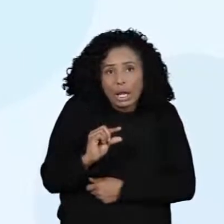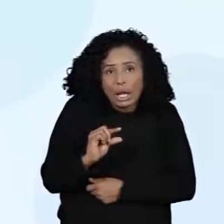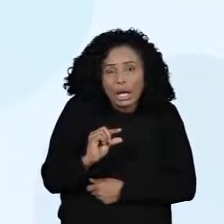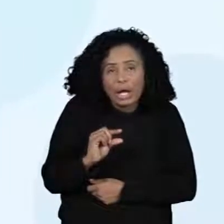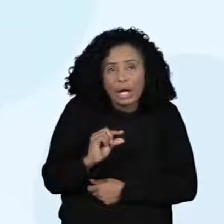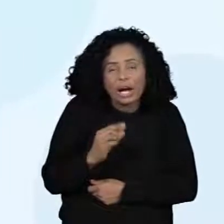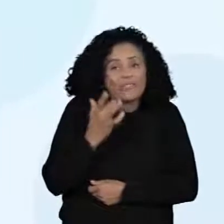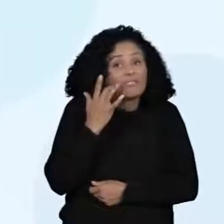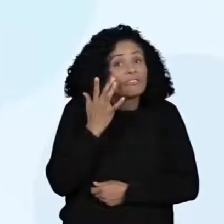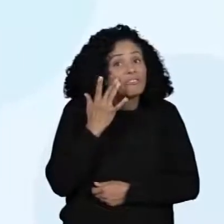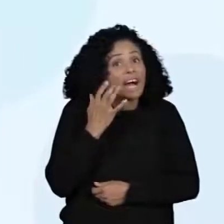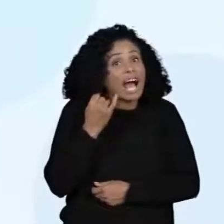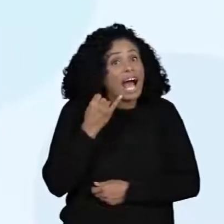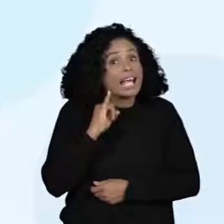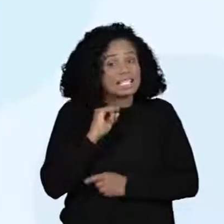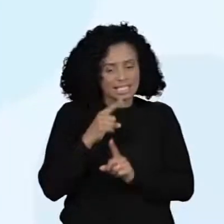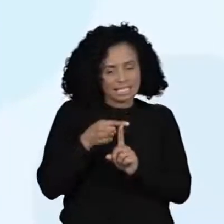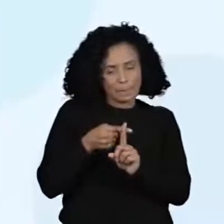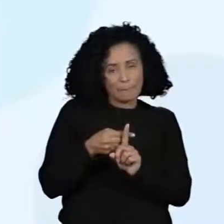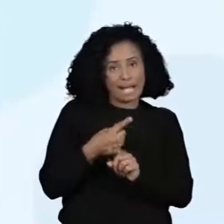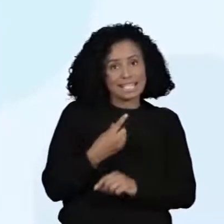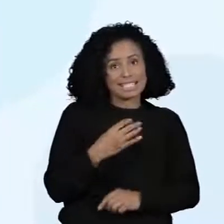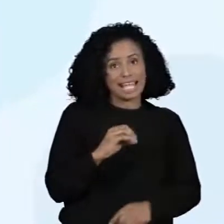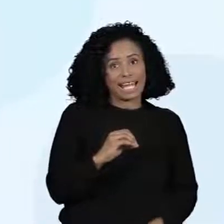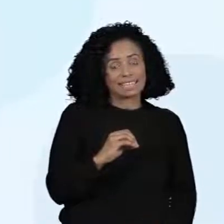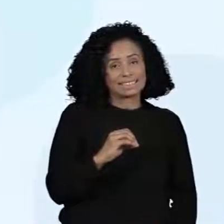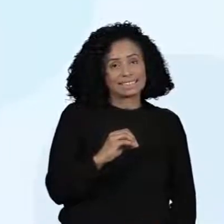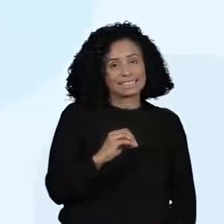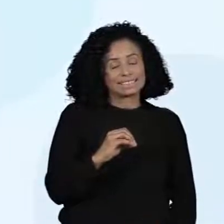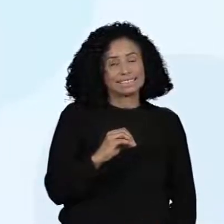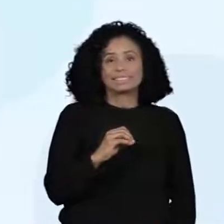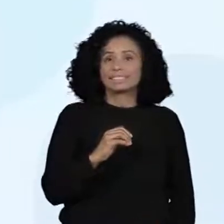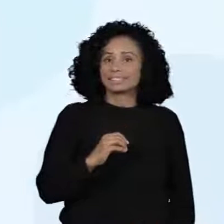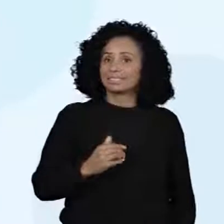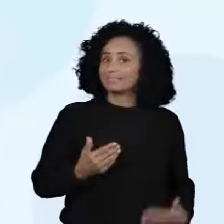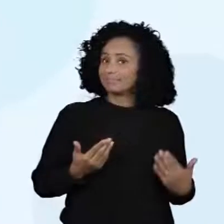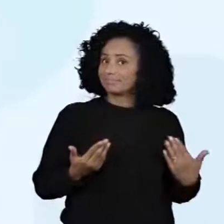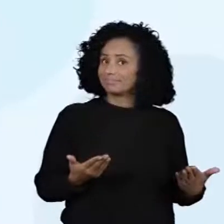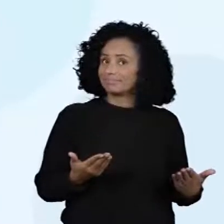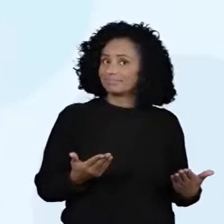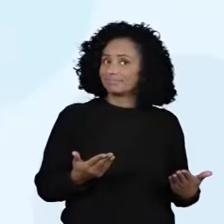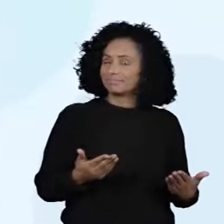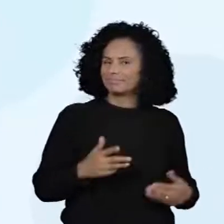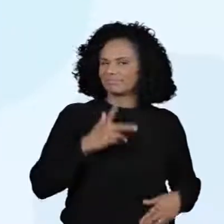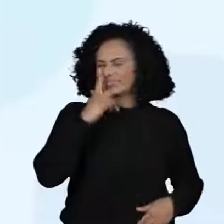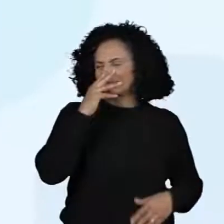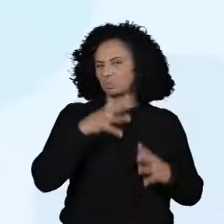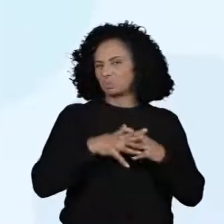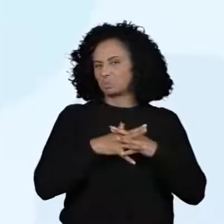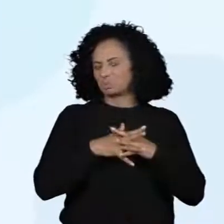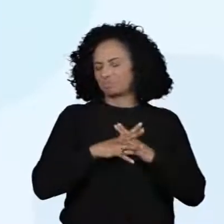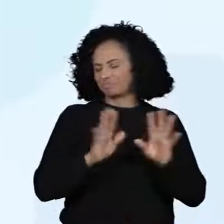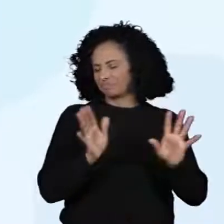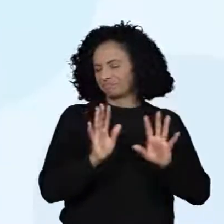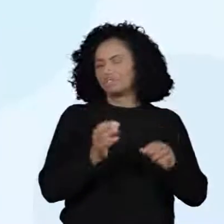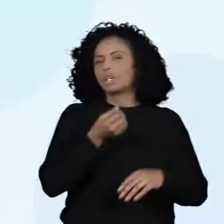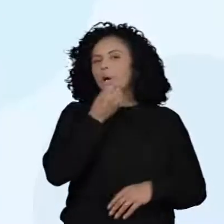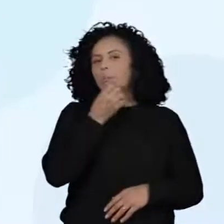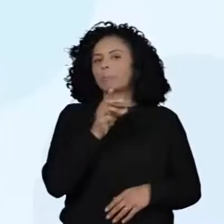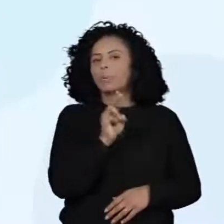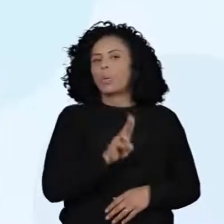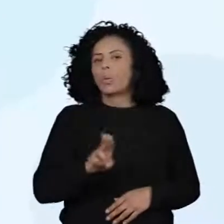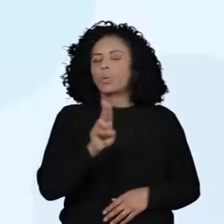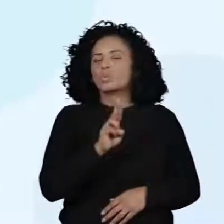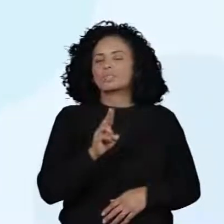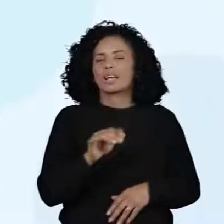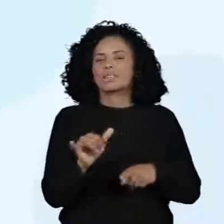eu colocar aqui mais 10, eu ia colocar 5, mas aí ia ficar mais complicado. Então, é melhor já colocar logo 10. Se for de 2